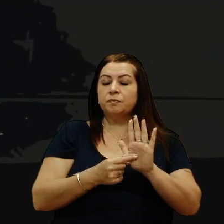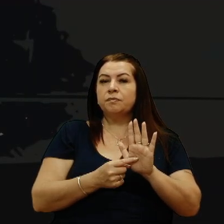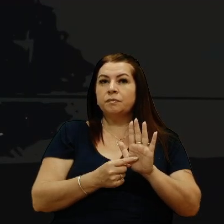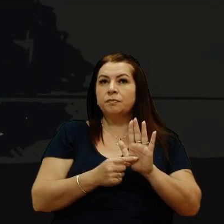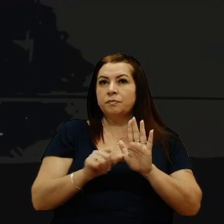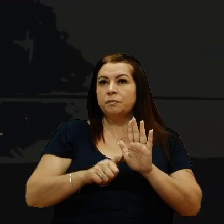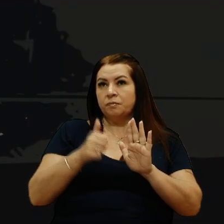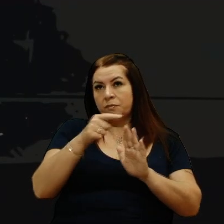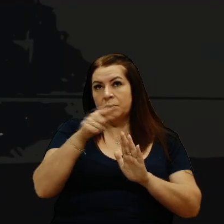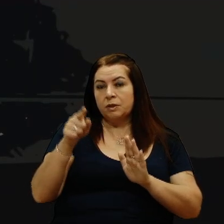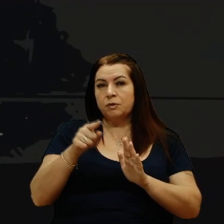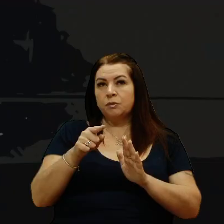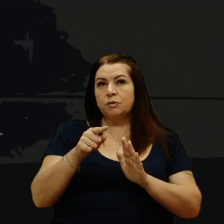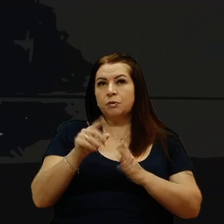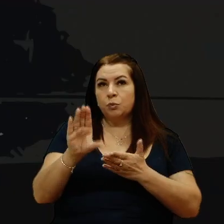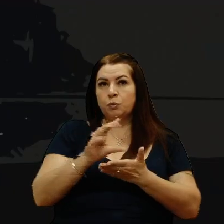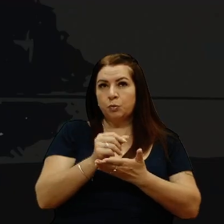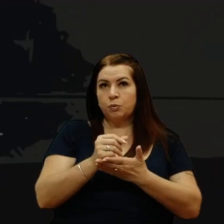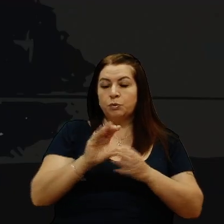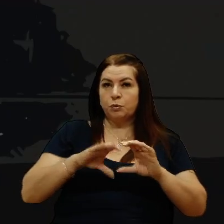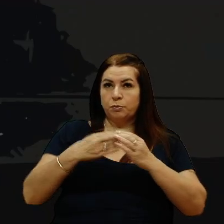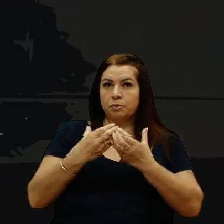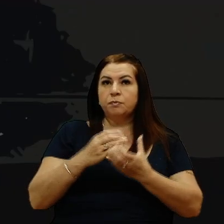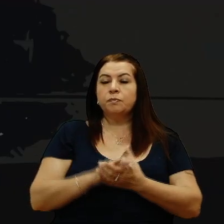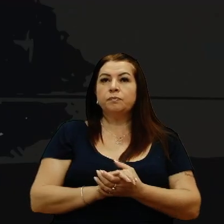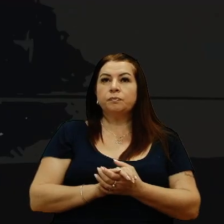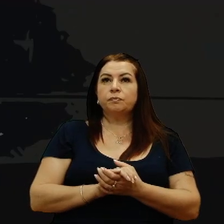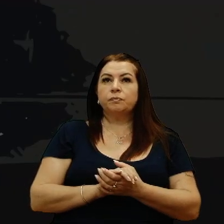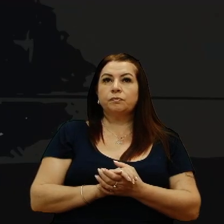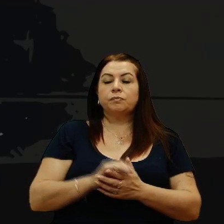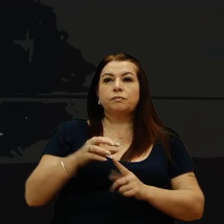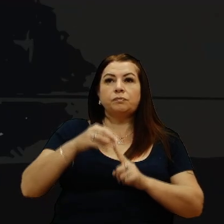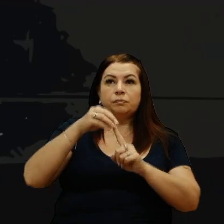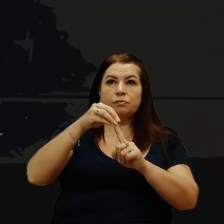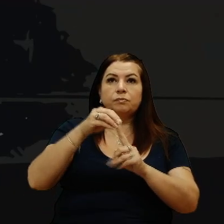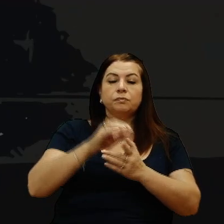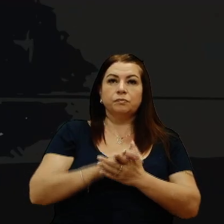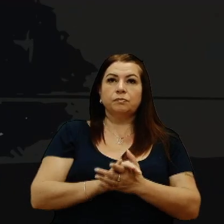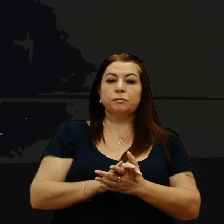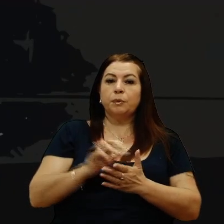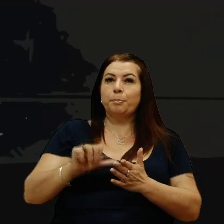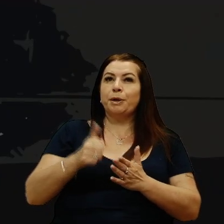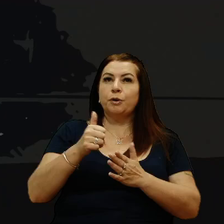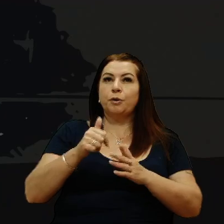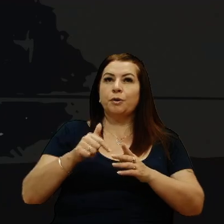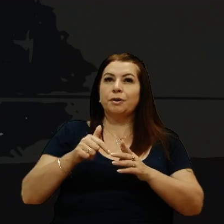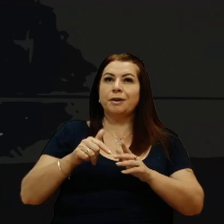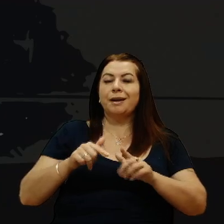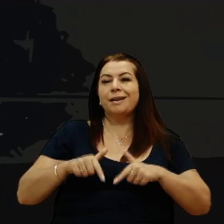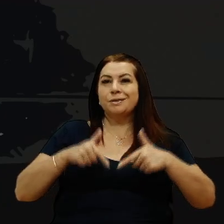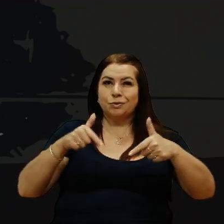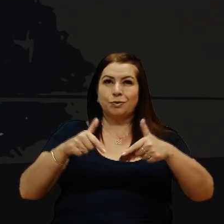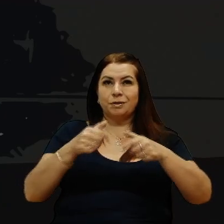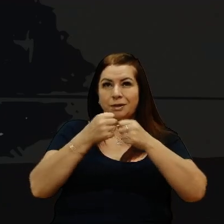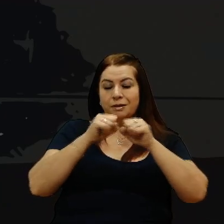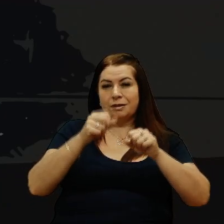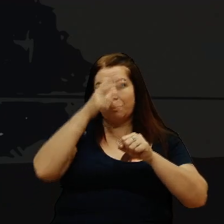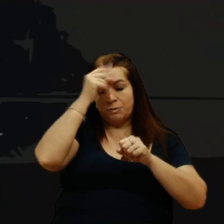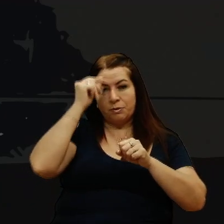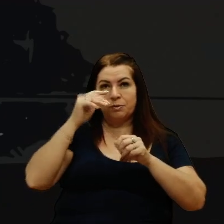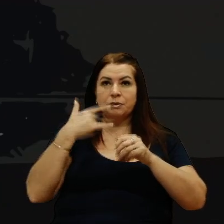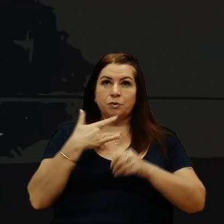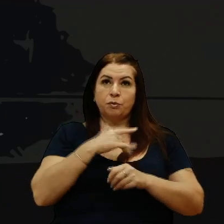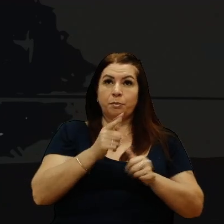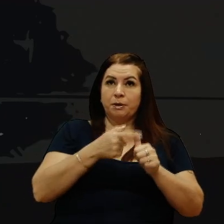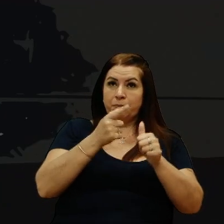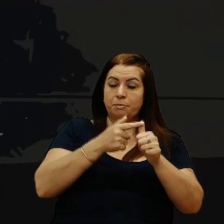o recurso da comunidade, né, e, principalmente, melhorar as ações da Secretaria Municipal da Saúde. O primeiro projeto, eu peço, a